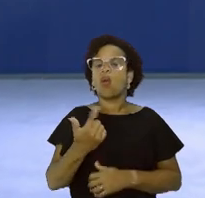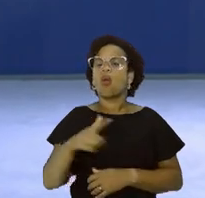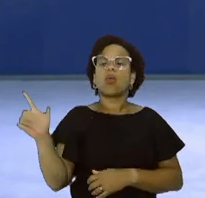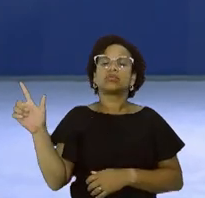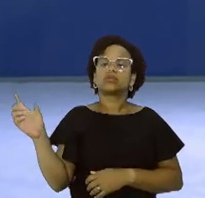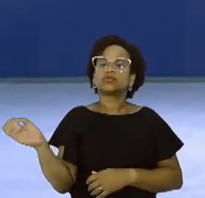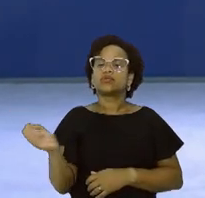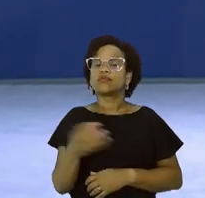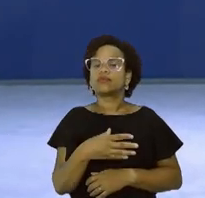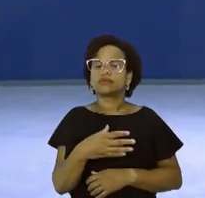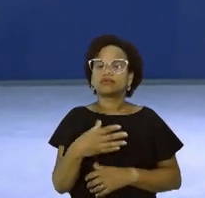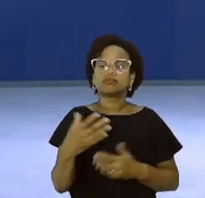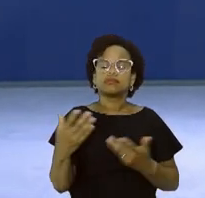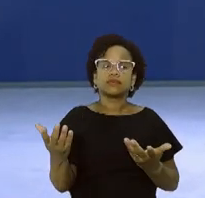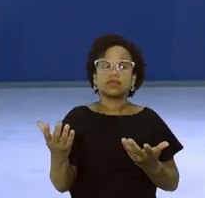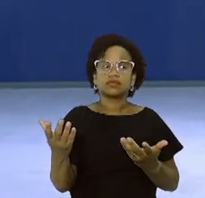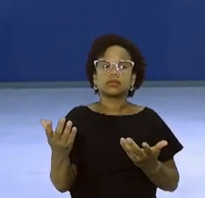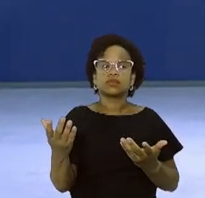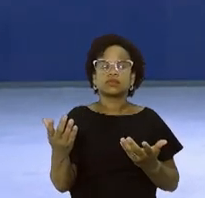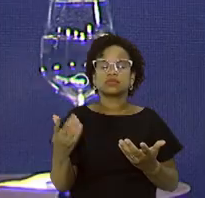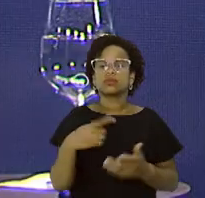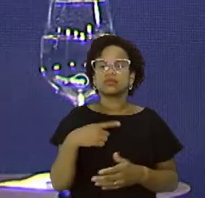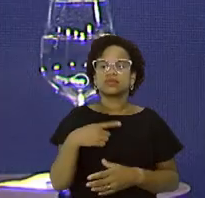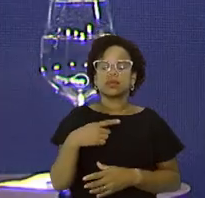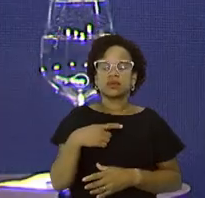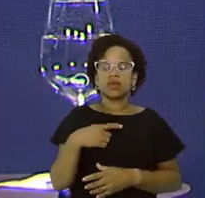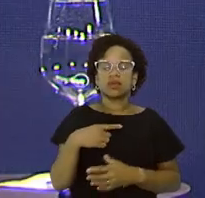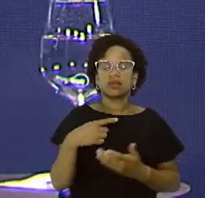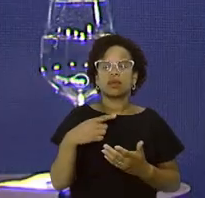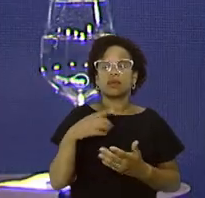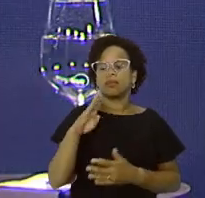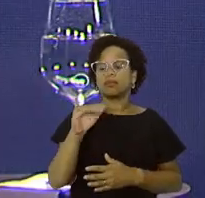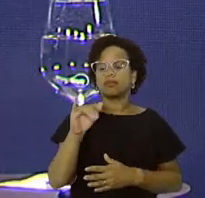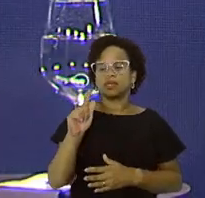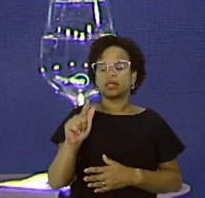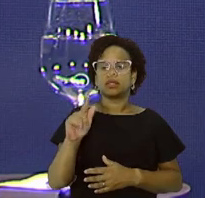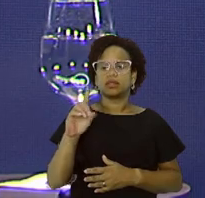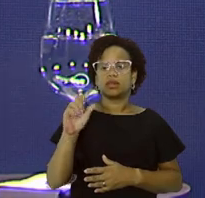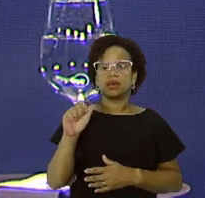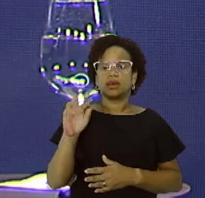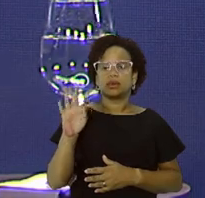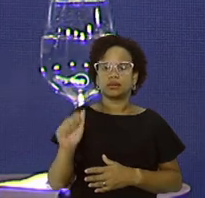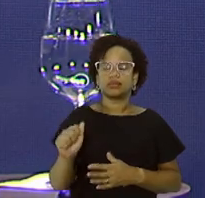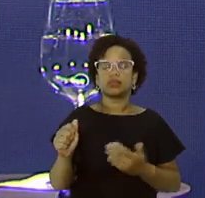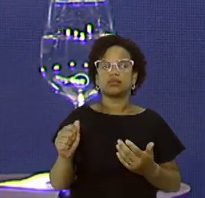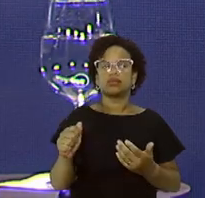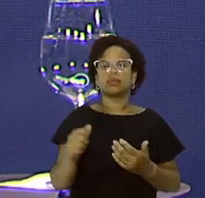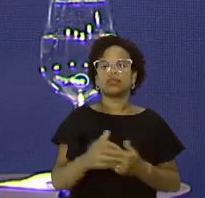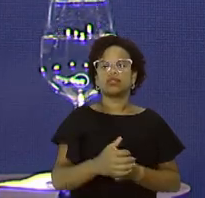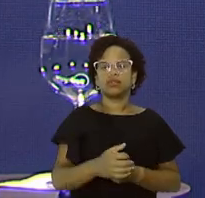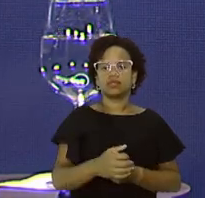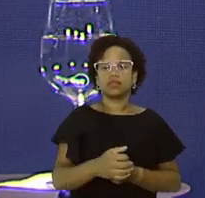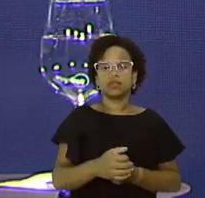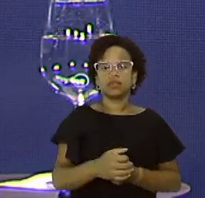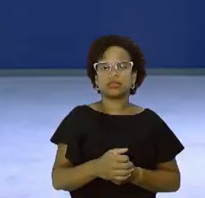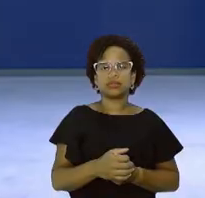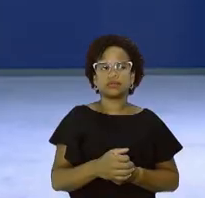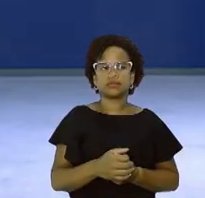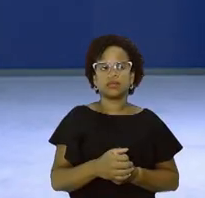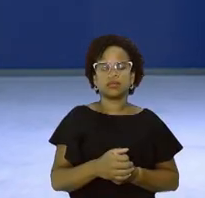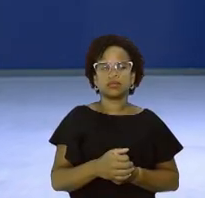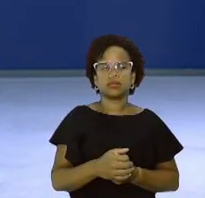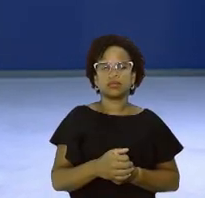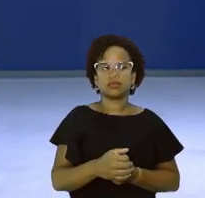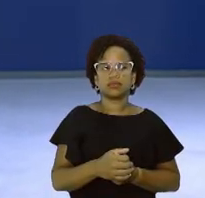três por exemplo blockchain Big data em que que você tá aí de digamos de